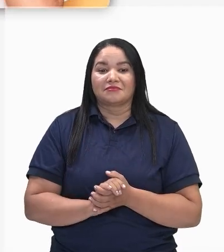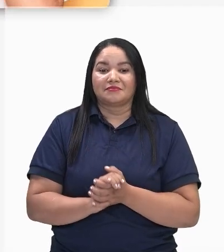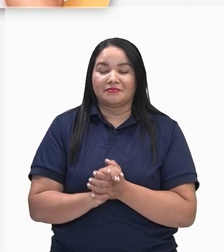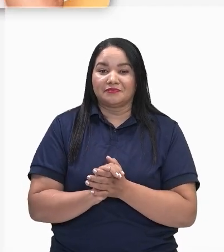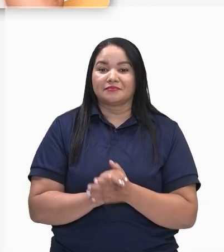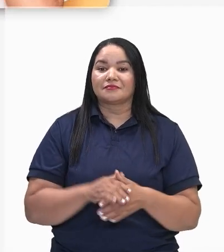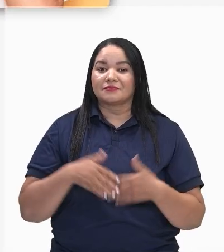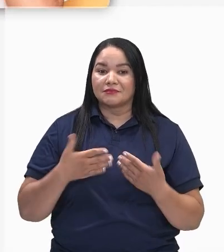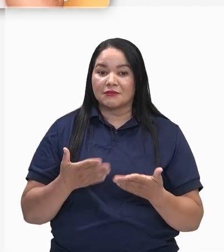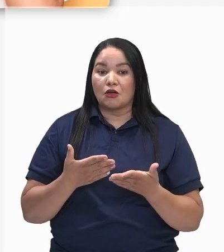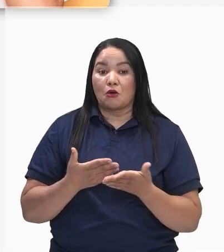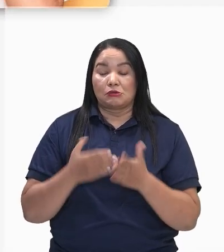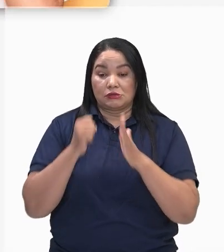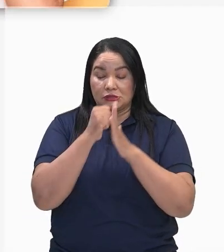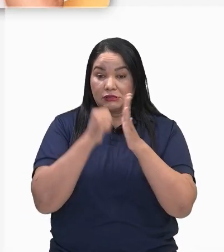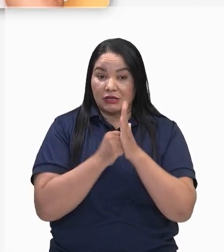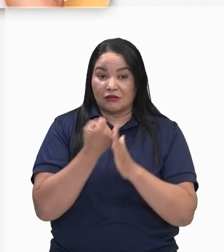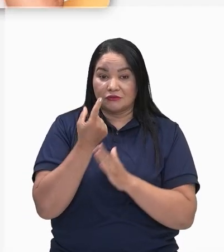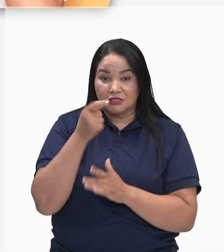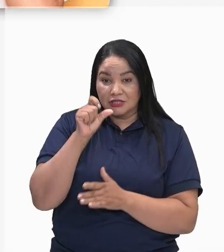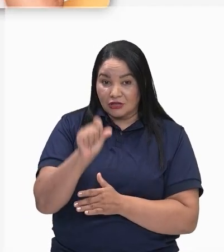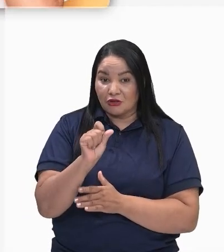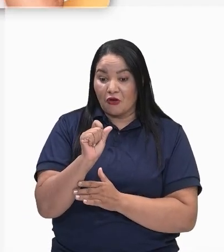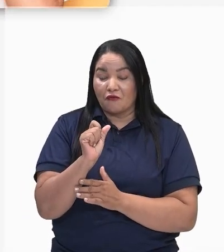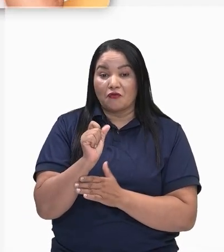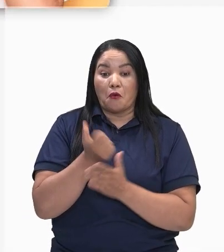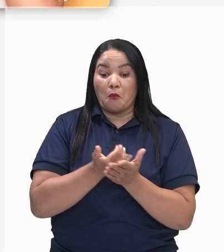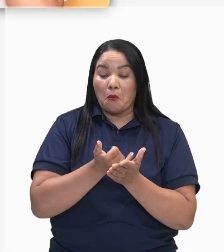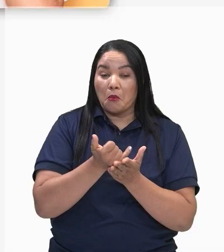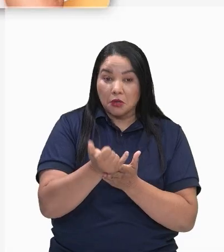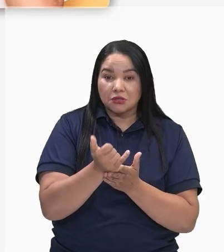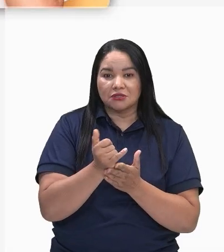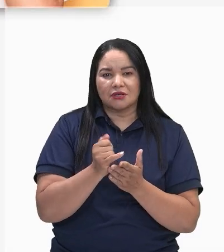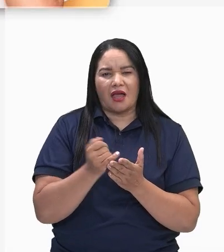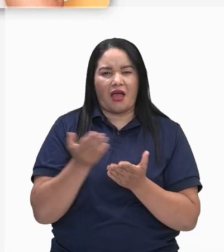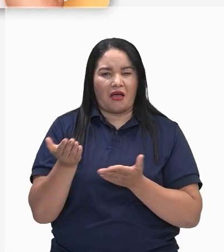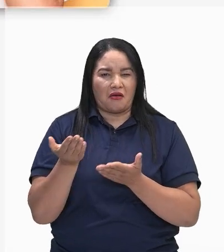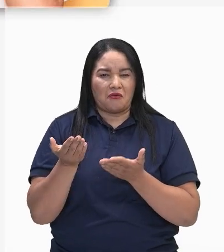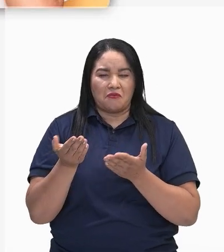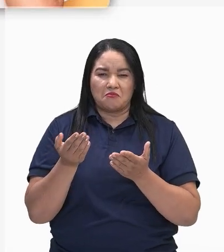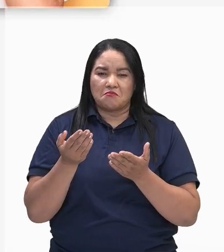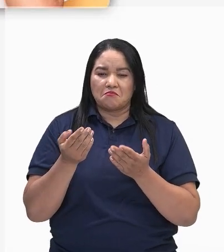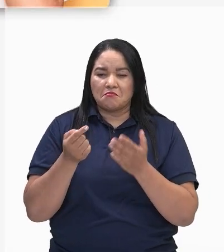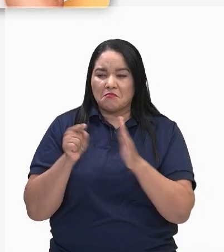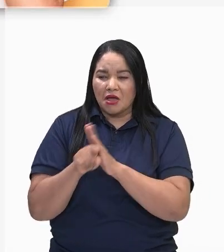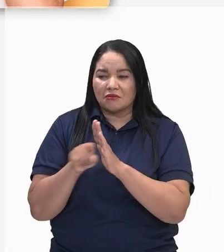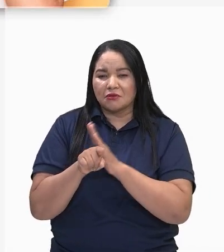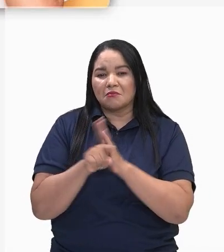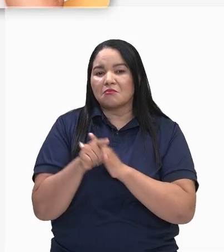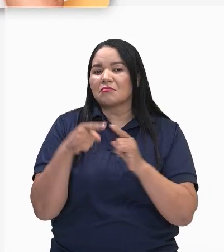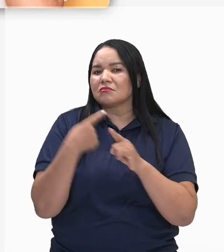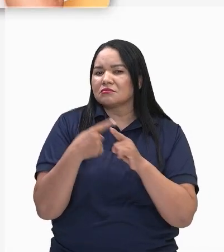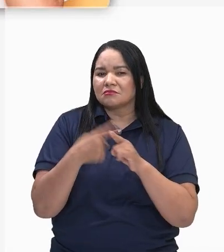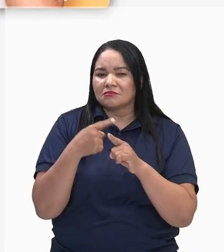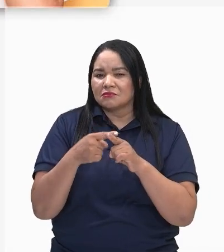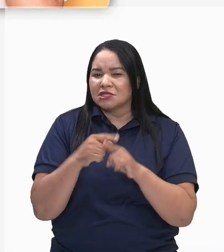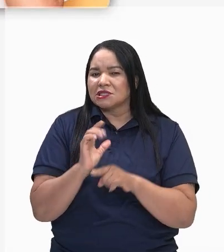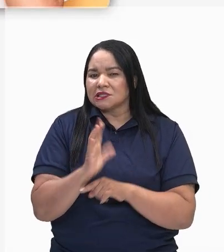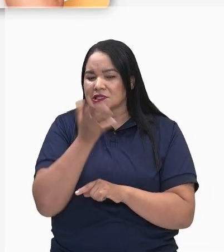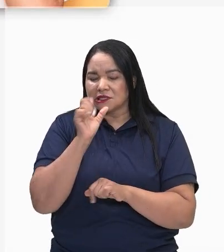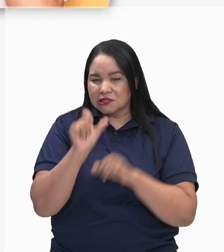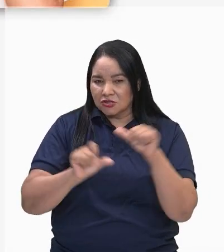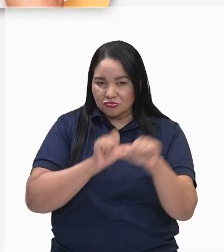o início ainda da puberdade, né? E a gente fica se perguntando, por que será que houve essa mudança, né? Por que